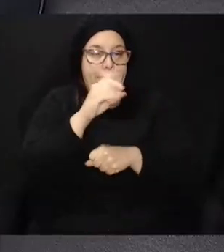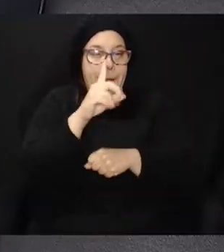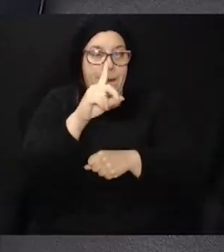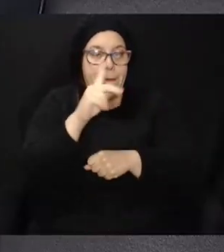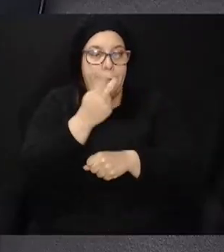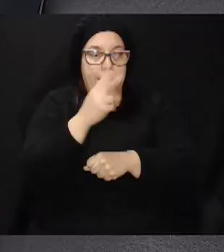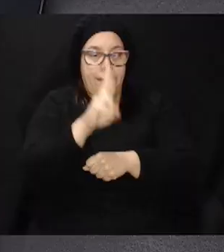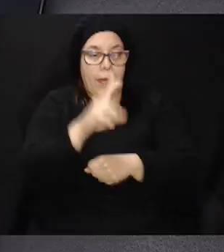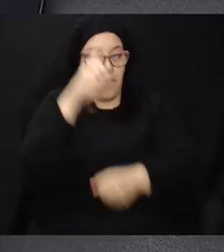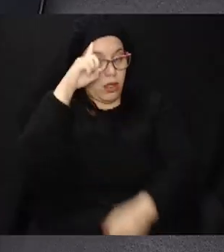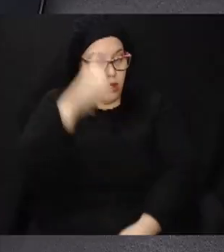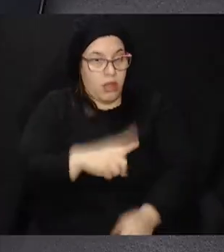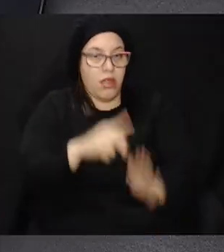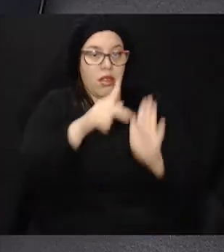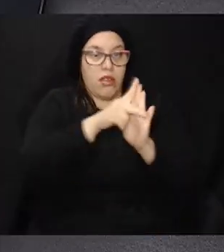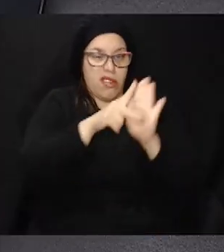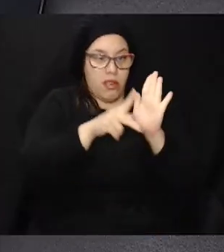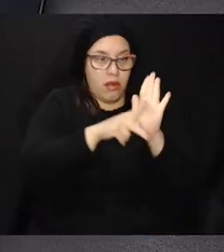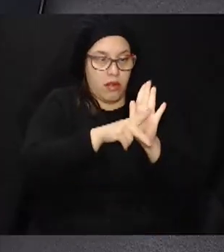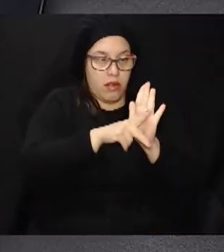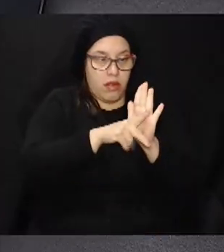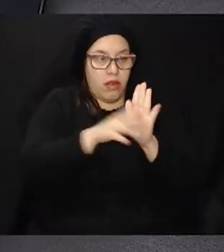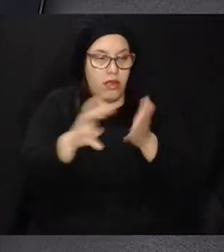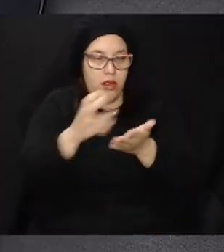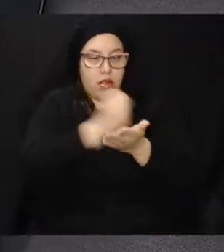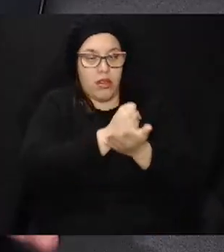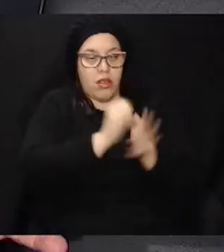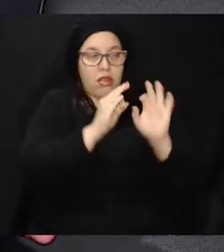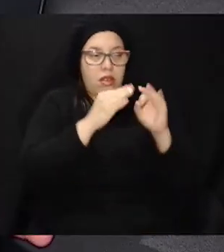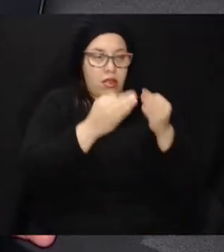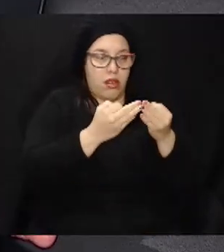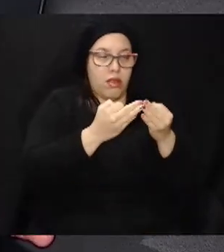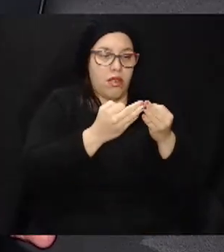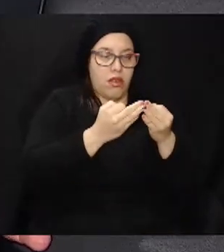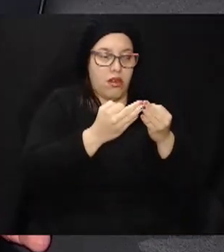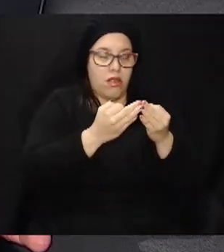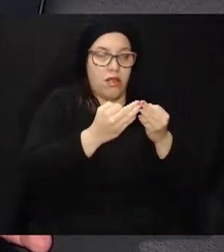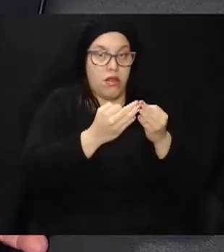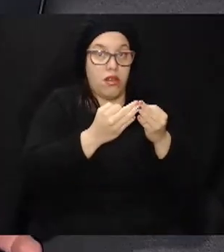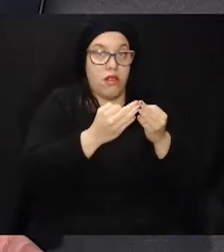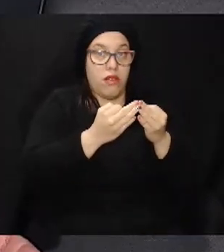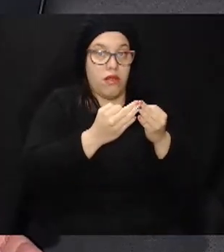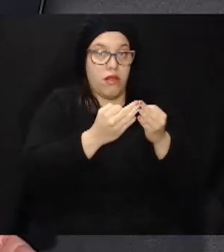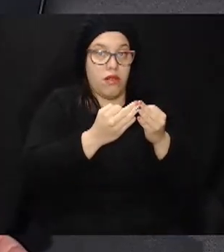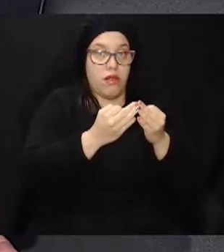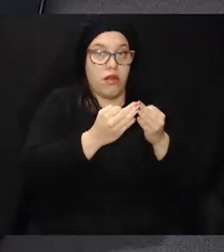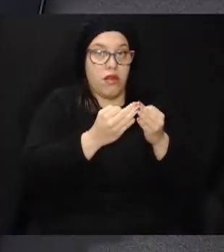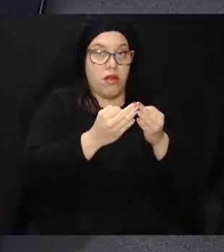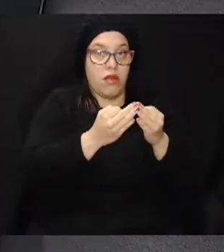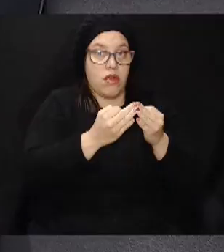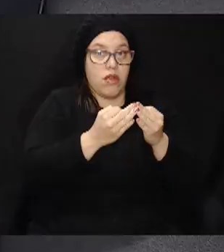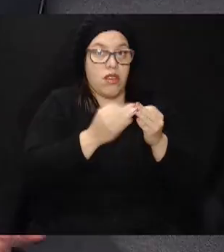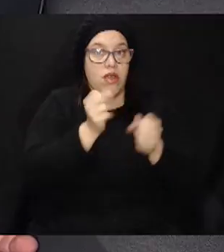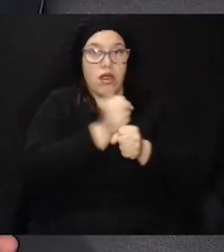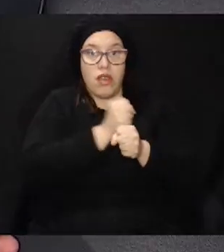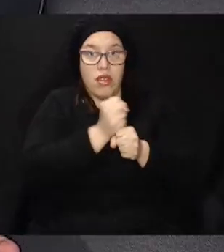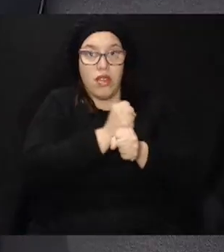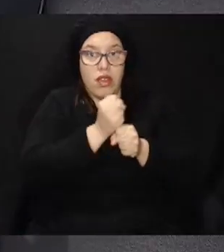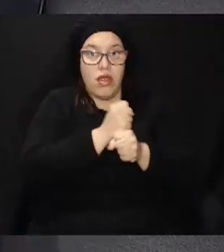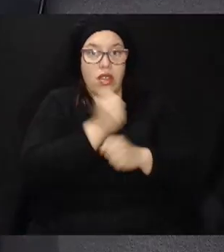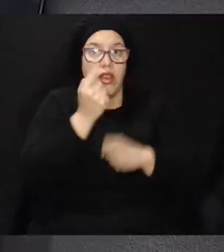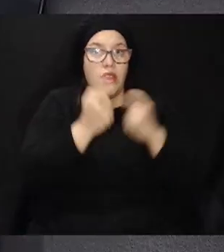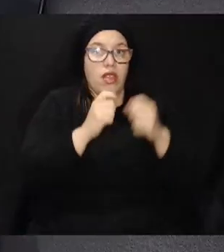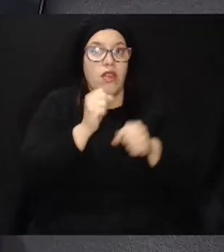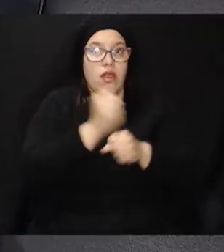um projeto para o resgate destas famílias. Então, famílias que iam ficar recebendo durante anos, talvez o resto da sua